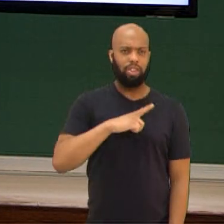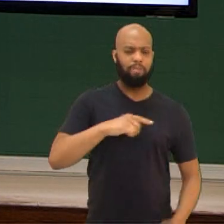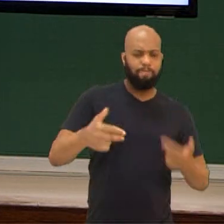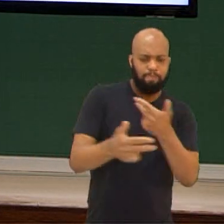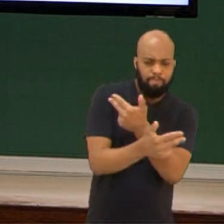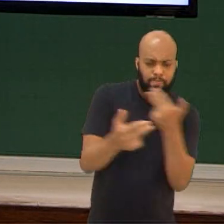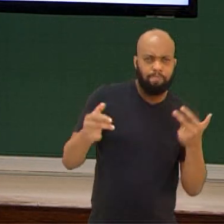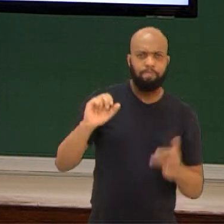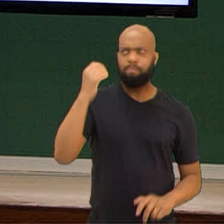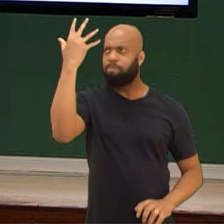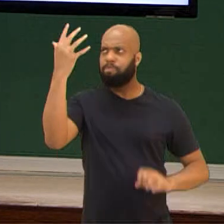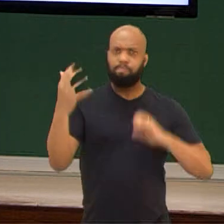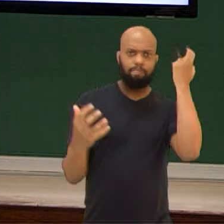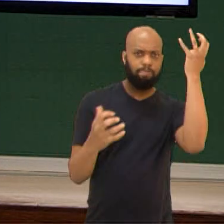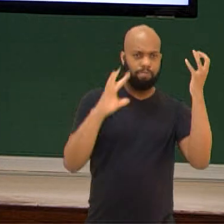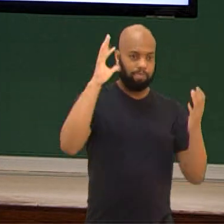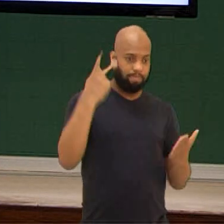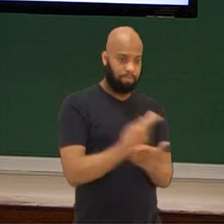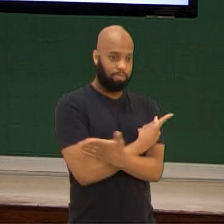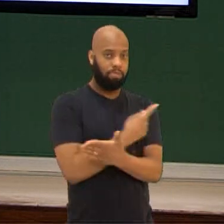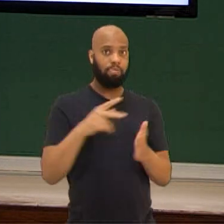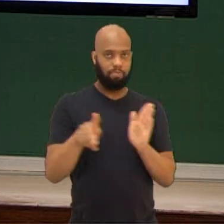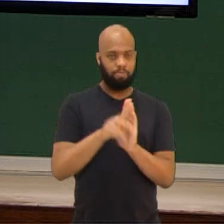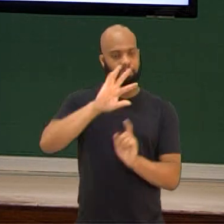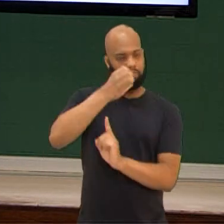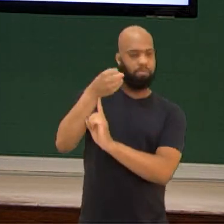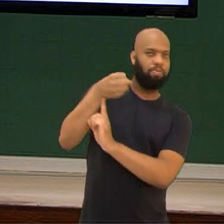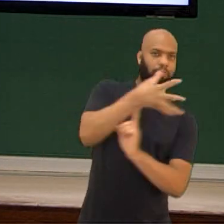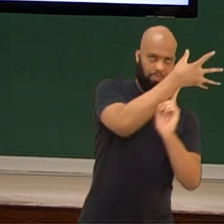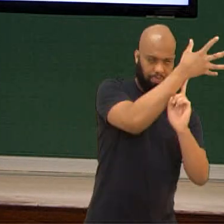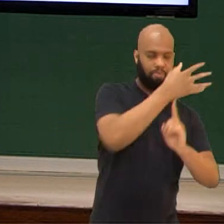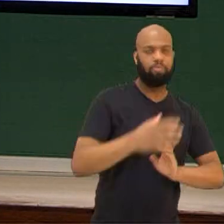acabaram repercutindo na Semana de Arte Moderna.